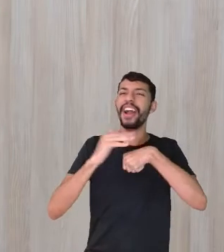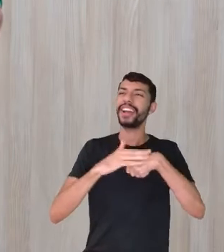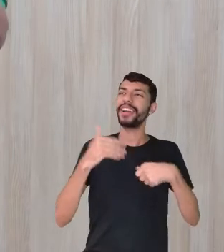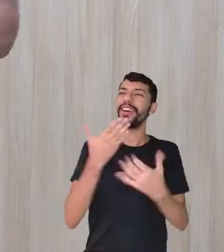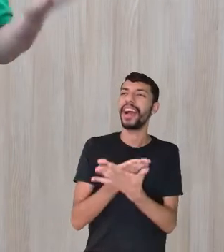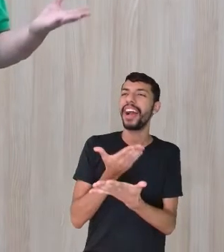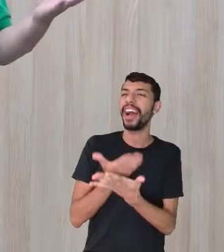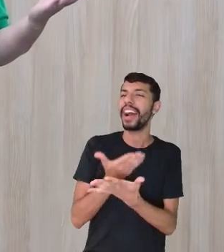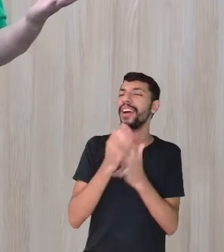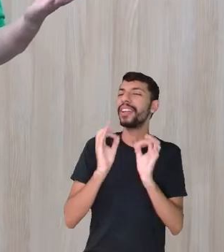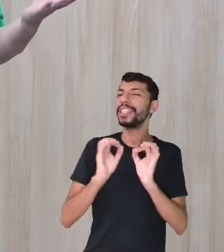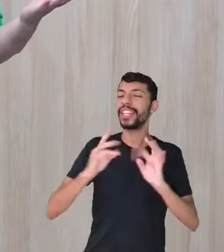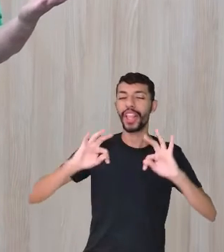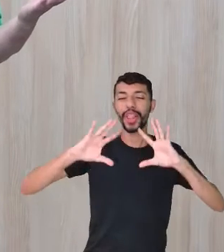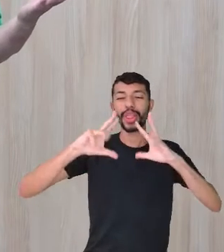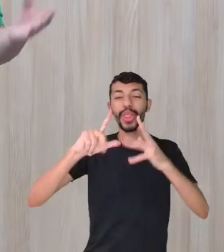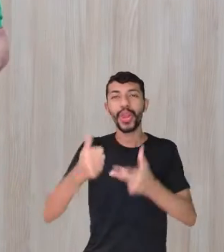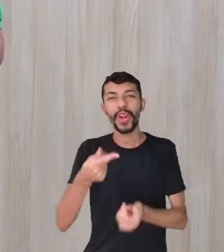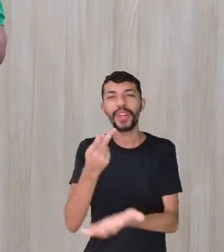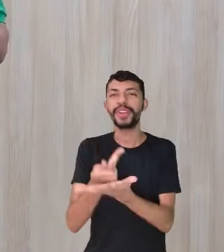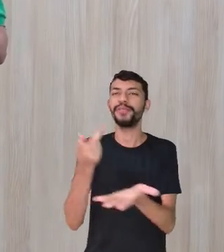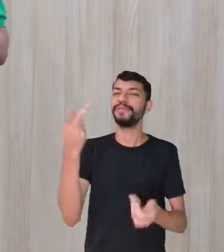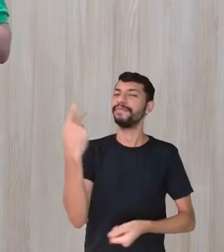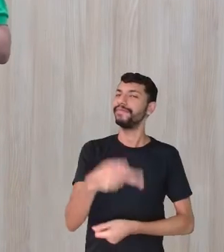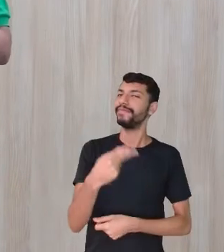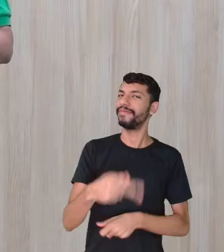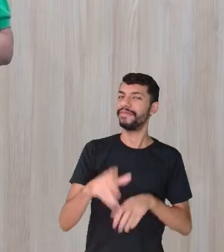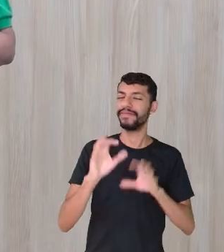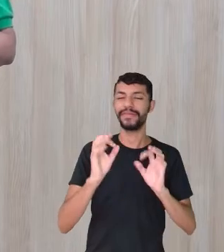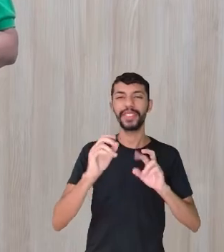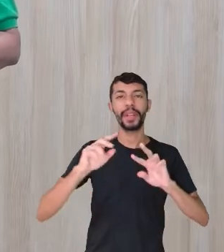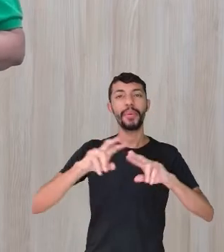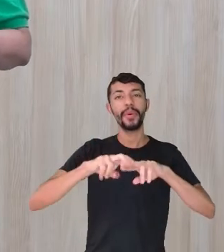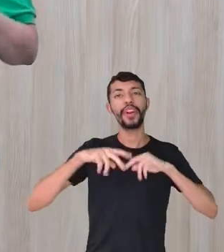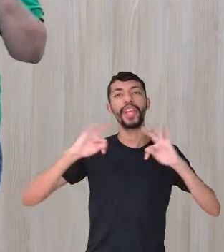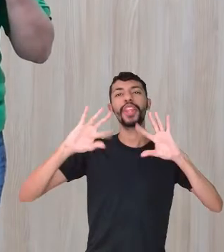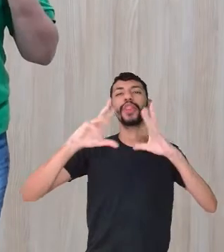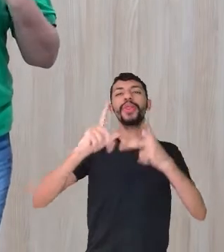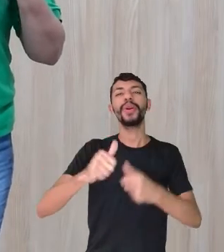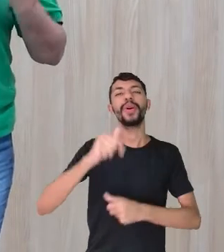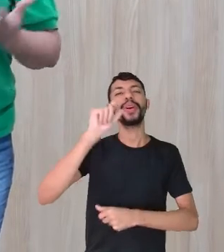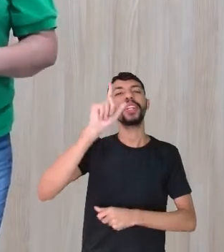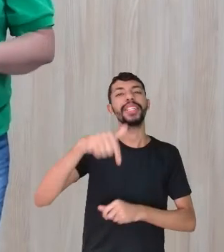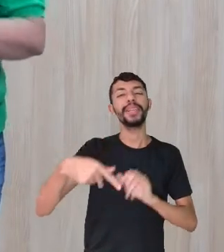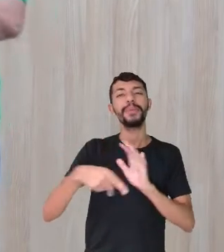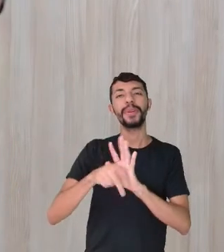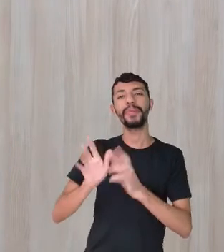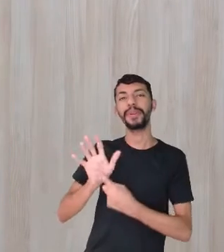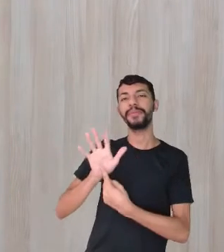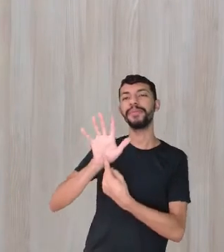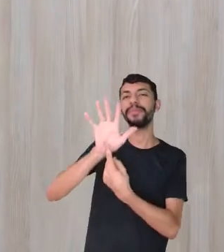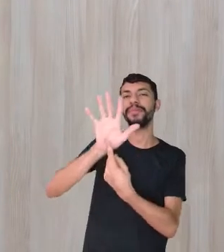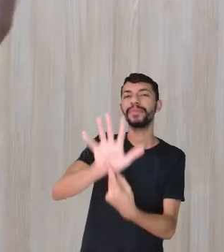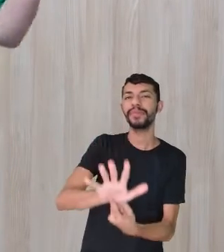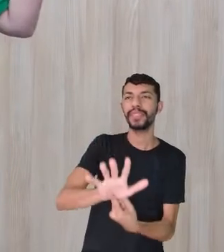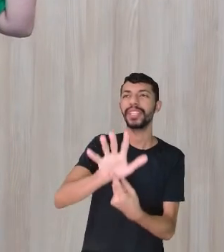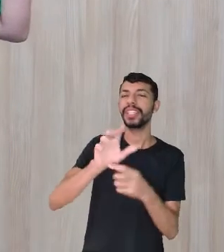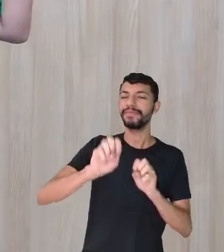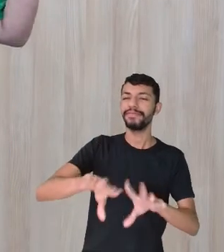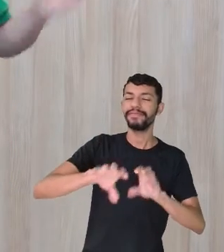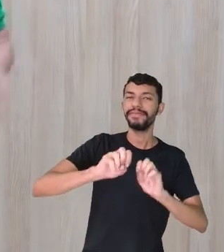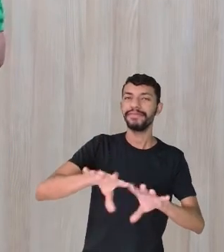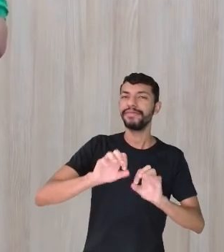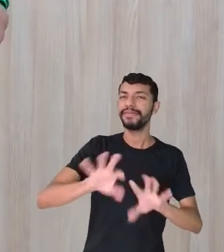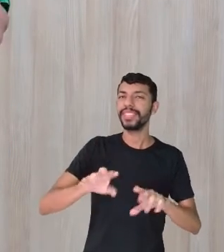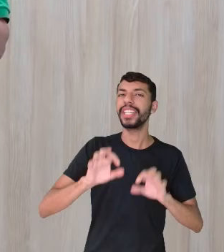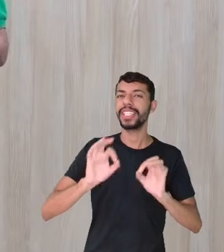Todas as aulas que vão acontecer aqui, porque todas elas vão ser apresentadas ou